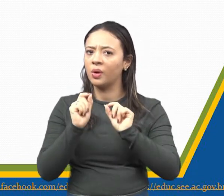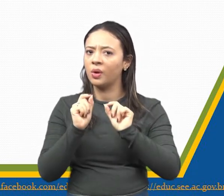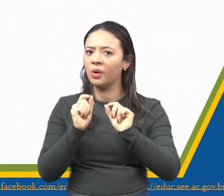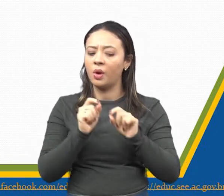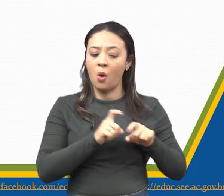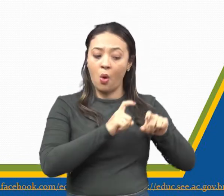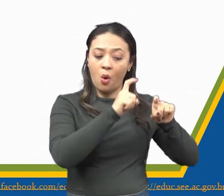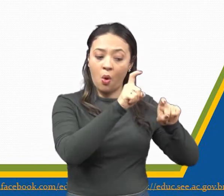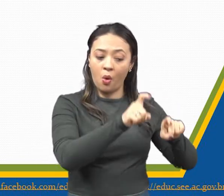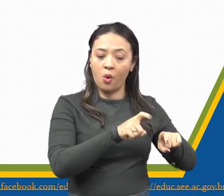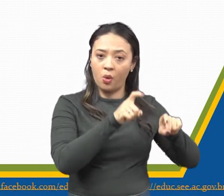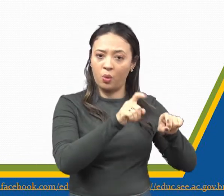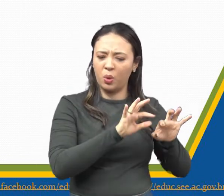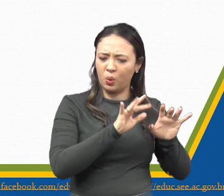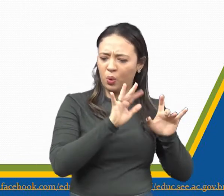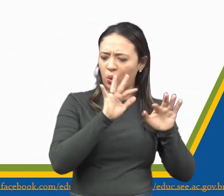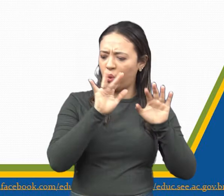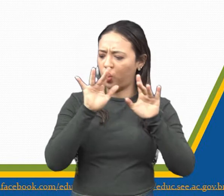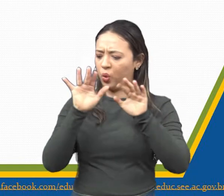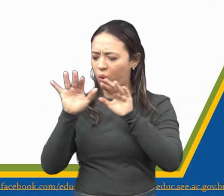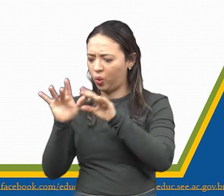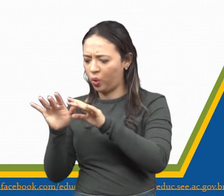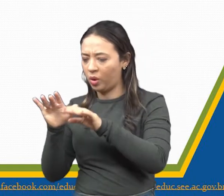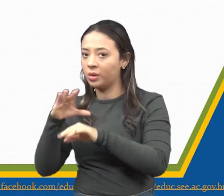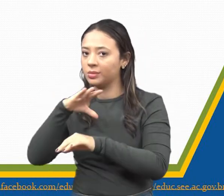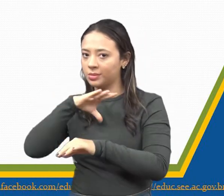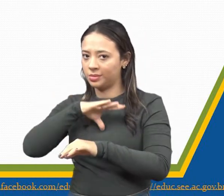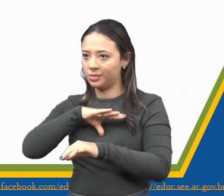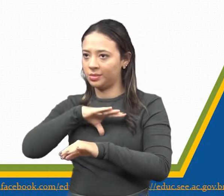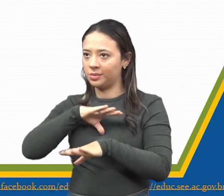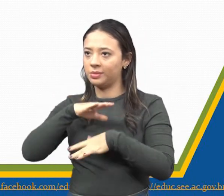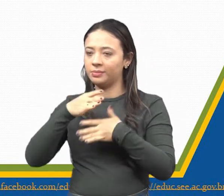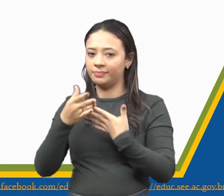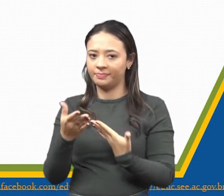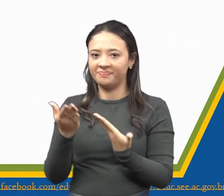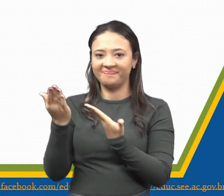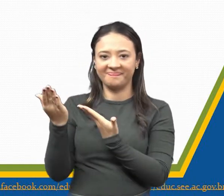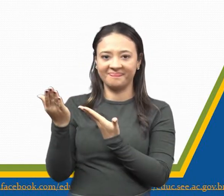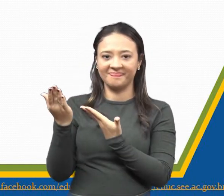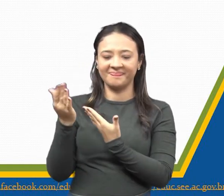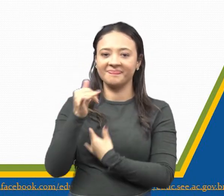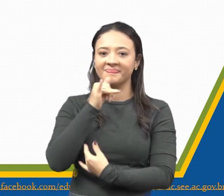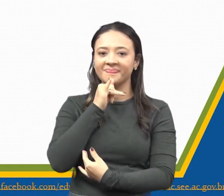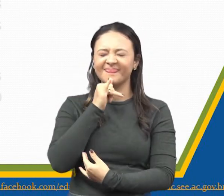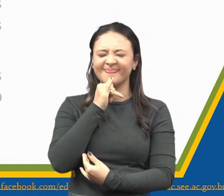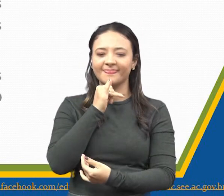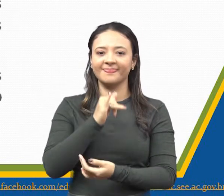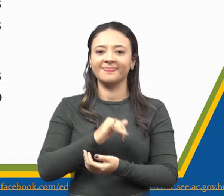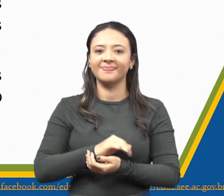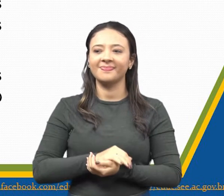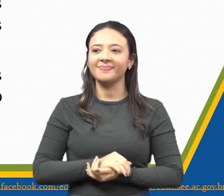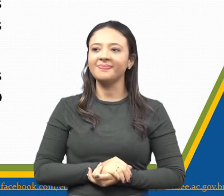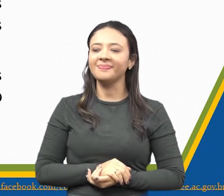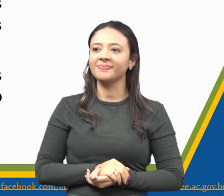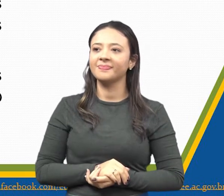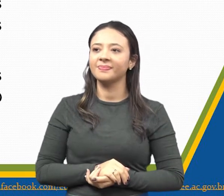Isso, êxodo rural. Êxodo rural.